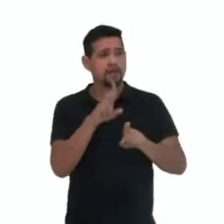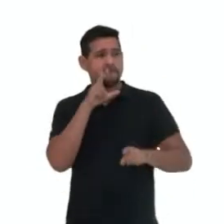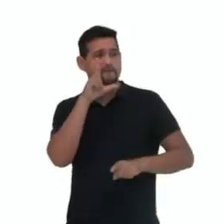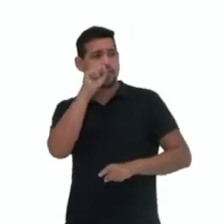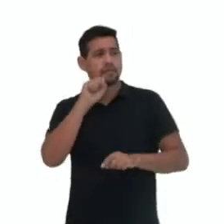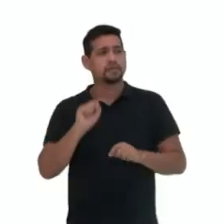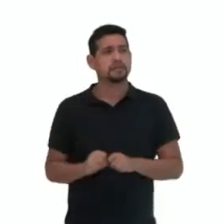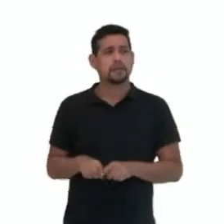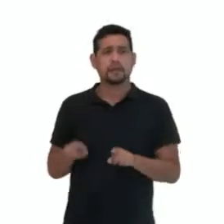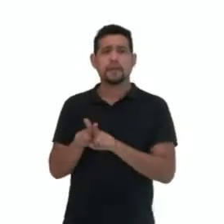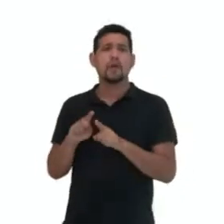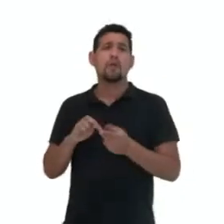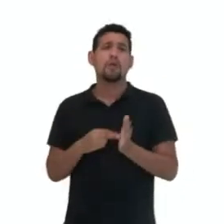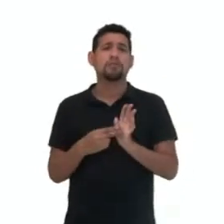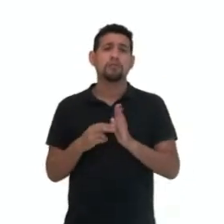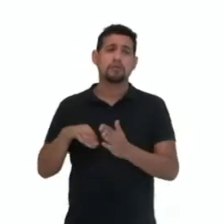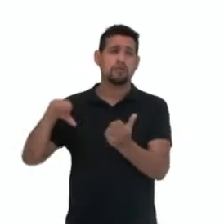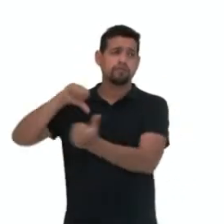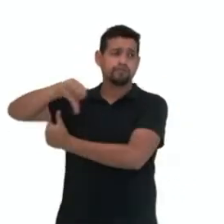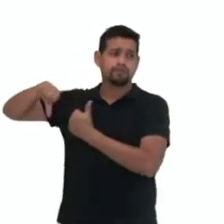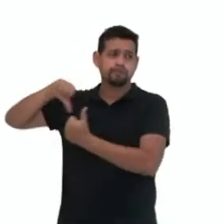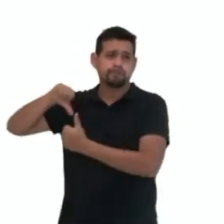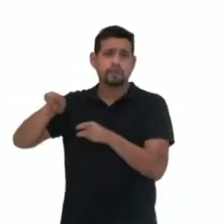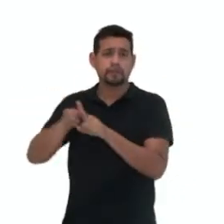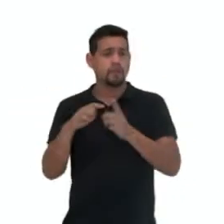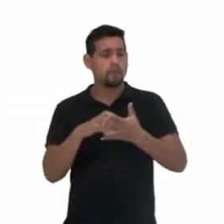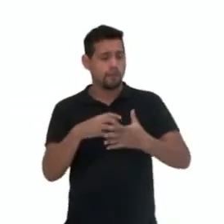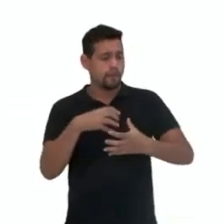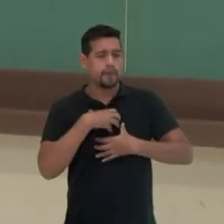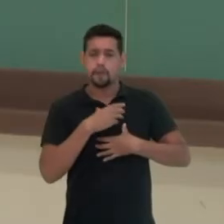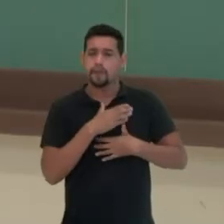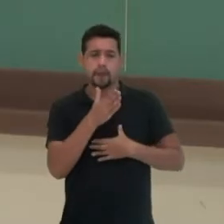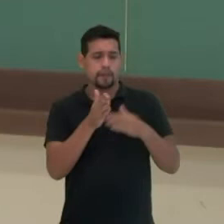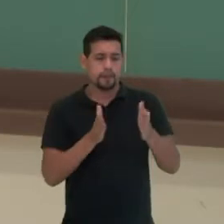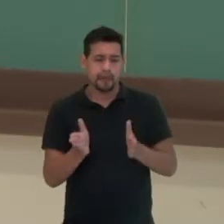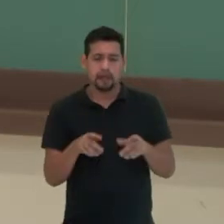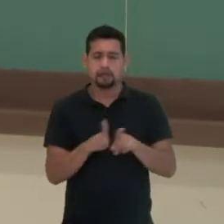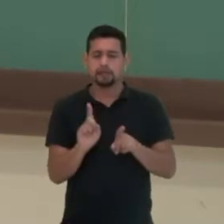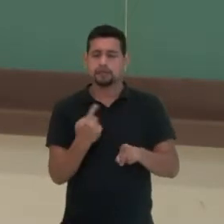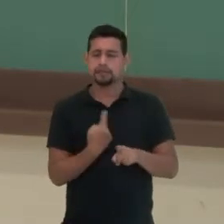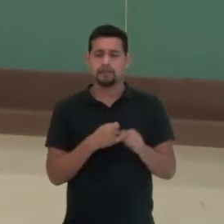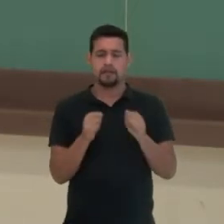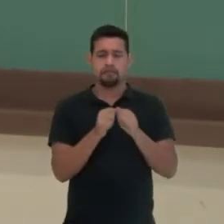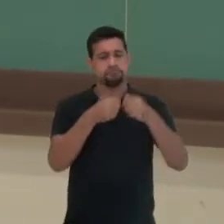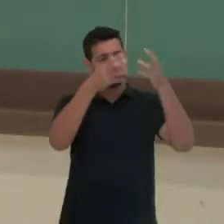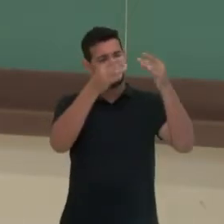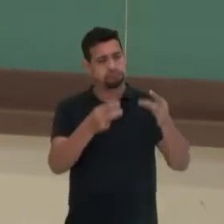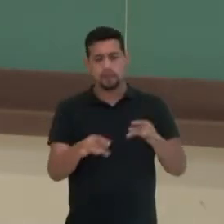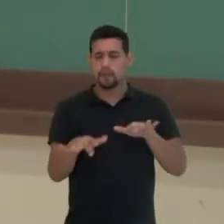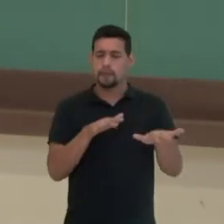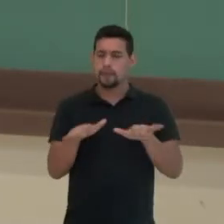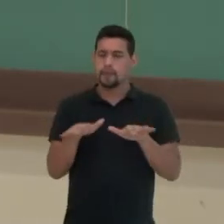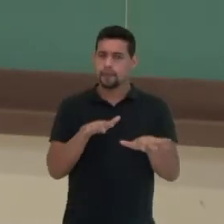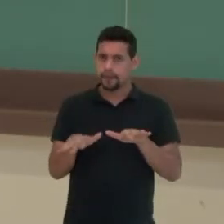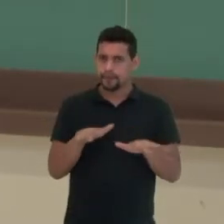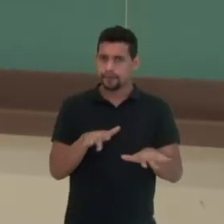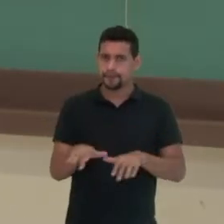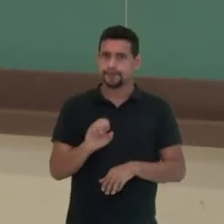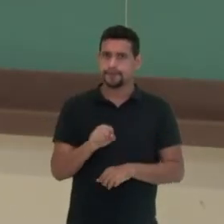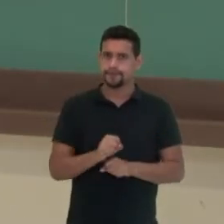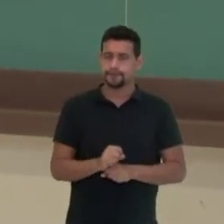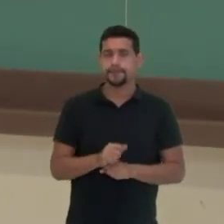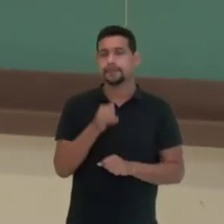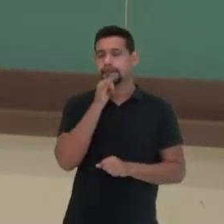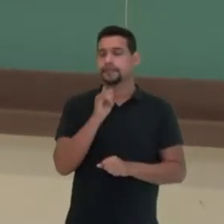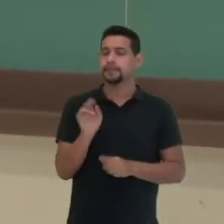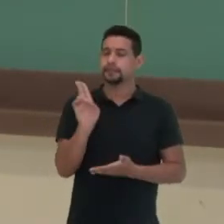forças, né? Ou simplesmente de mudar a direção ou o sentido daquele objeto que a gente vai estar movimentando ele, né? Com